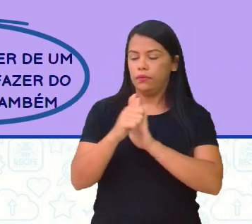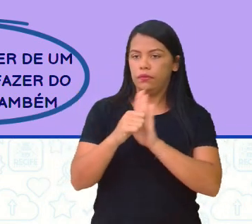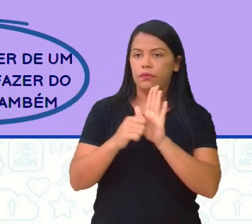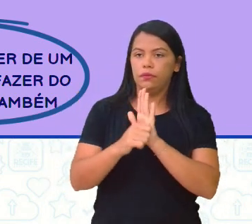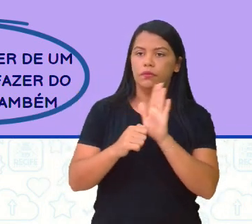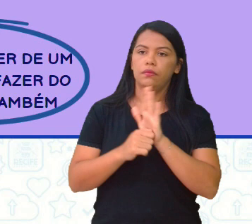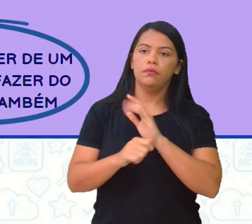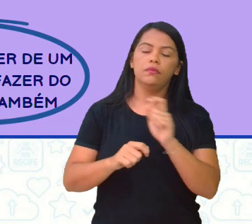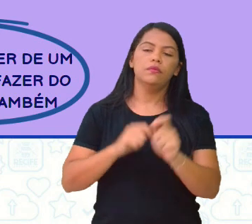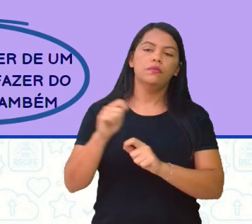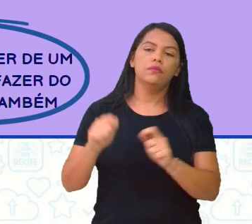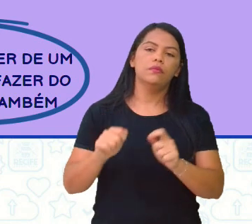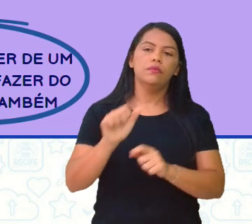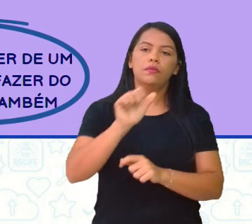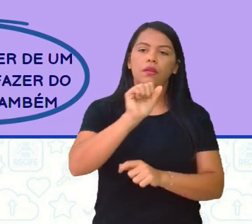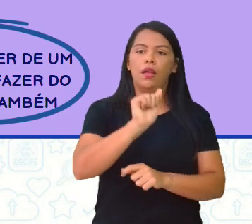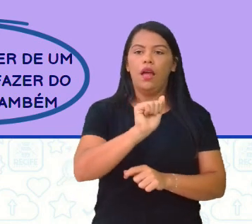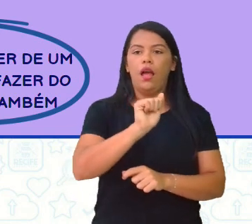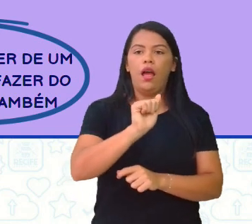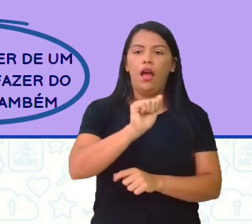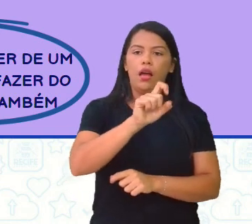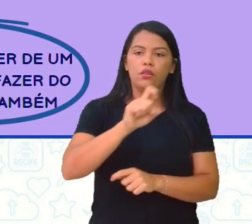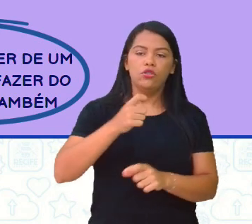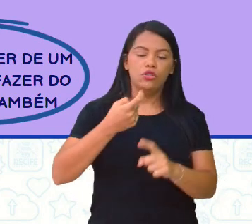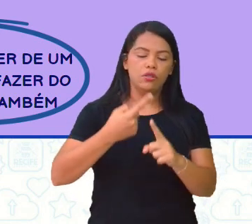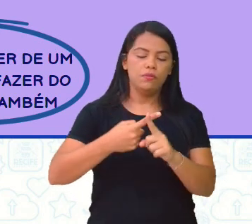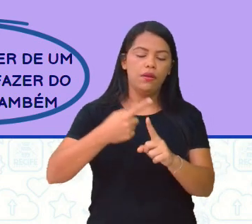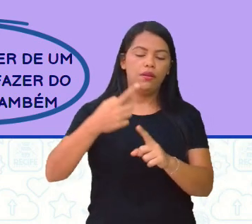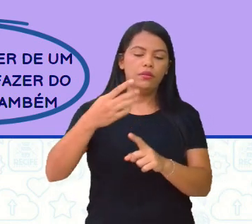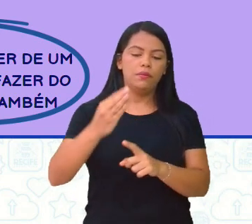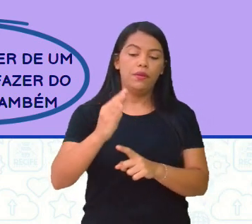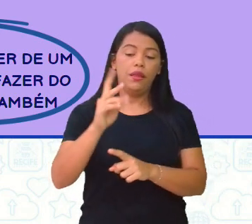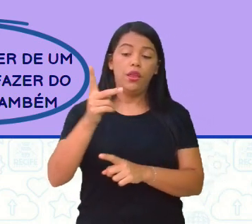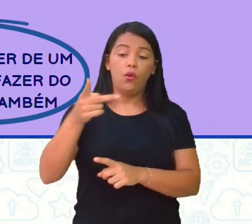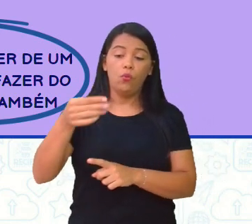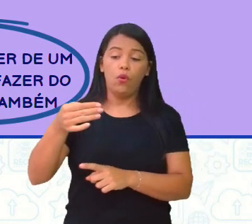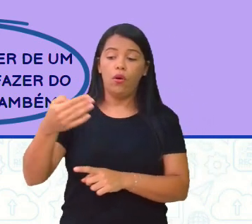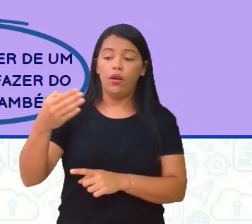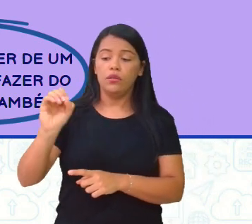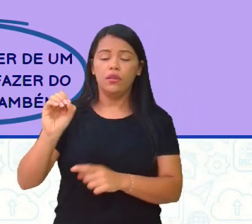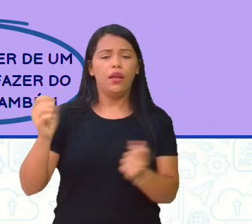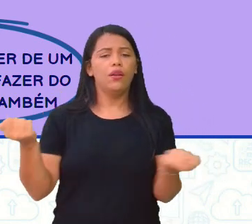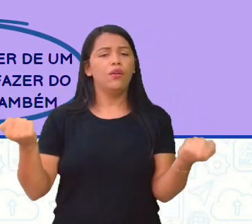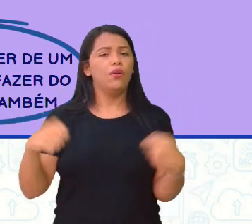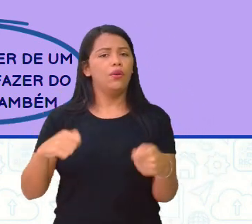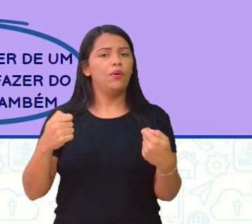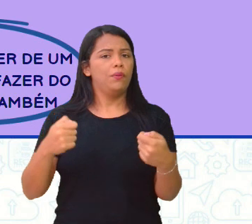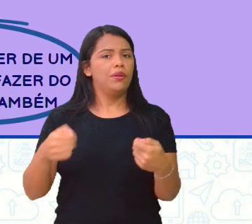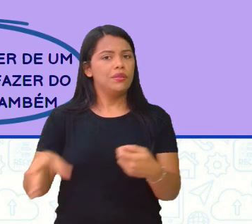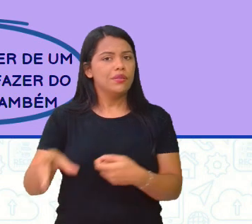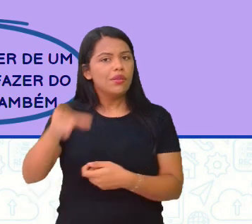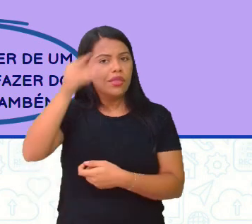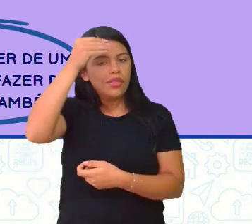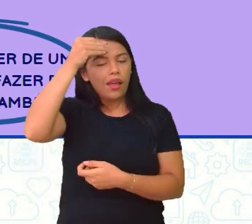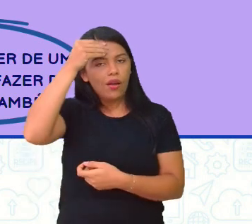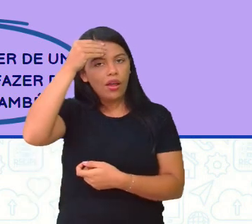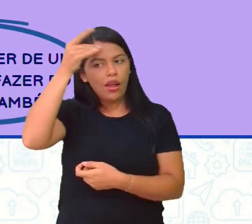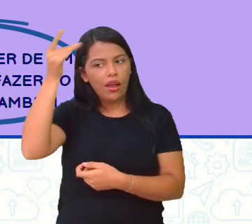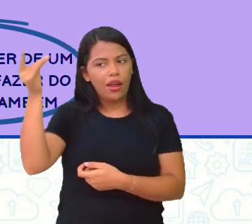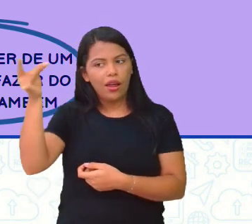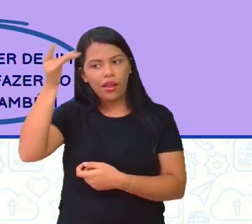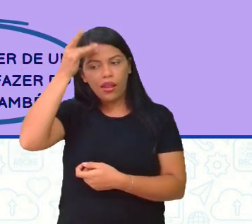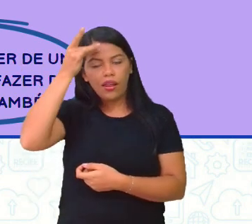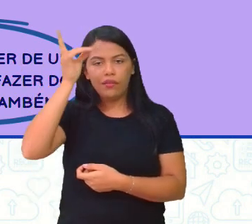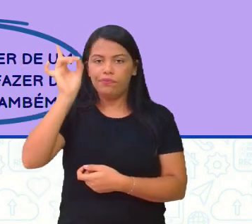ax mais b igual a 0. Essa é a representação da equação. Preciso decorar isso? Não, gente.